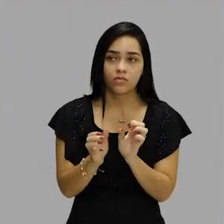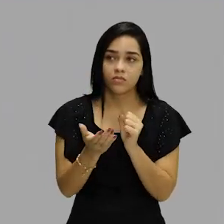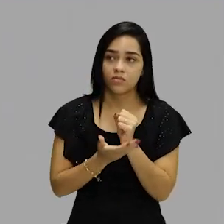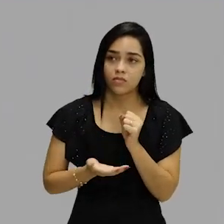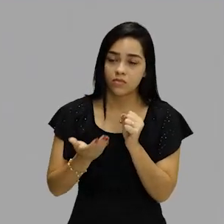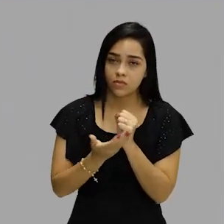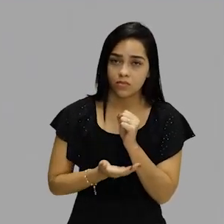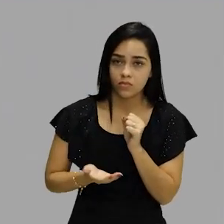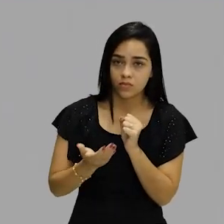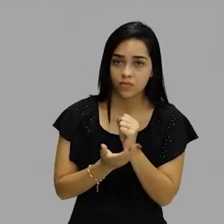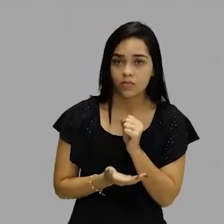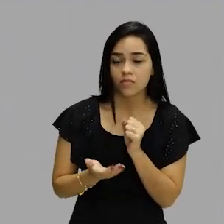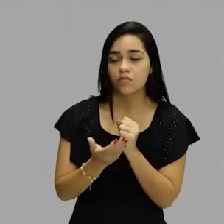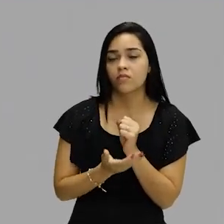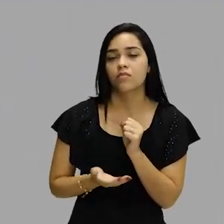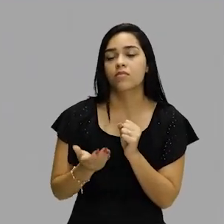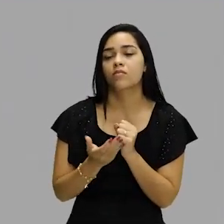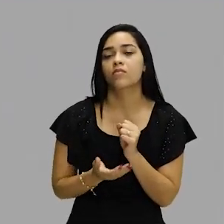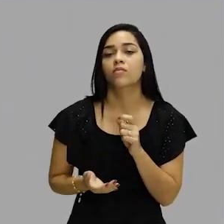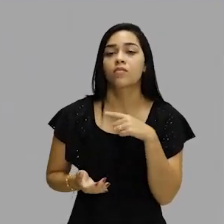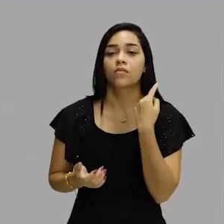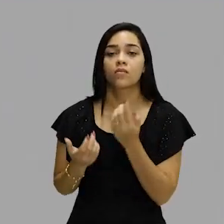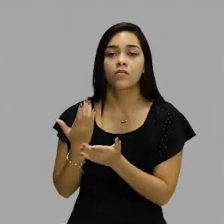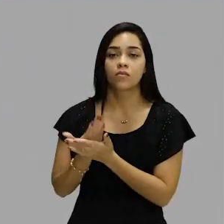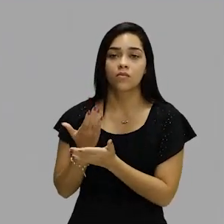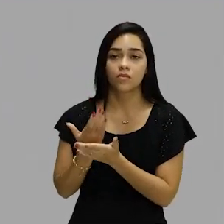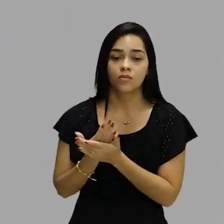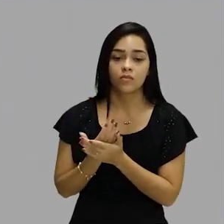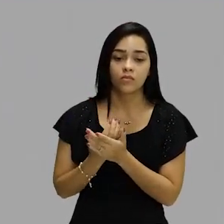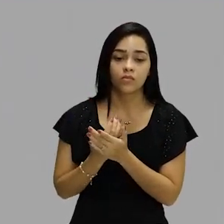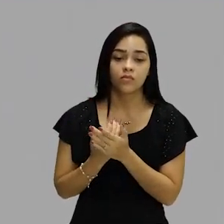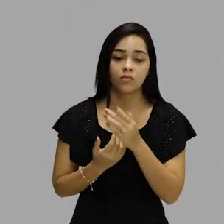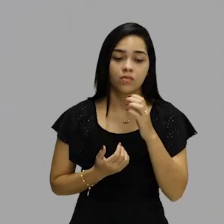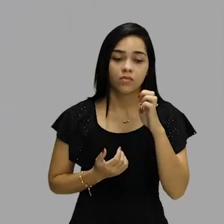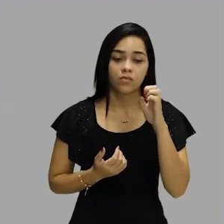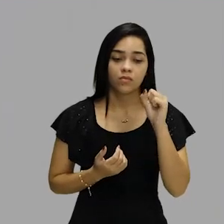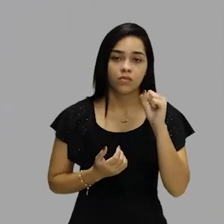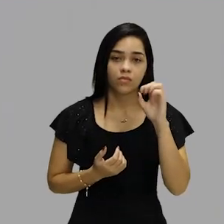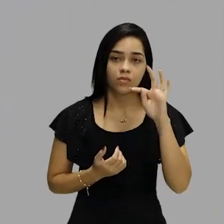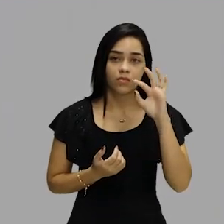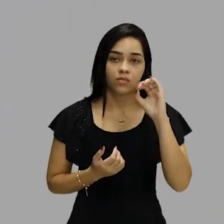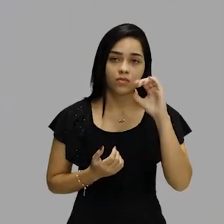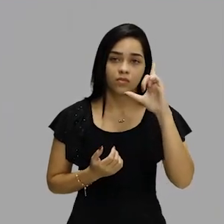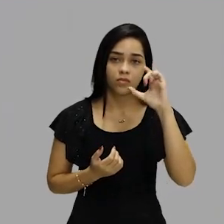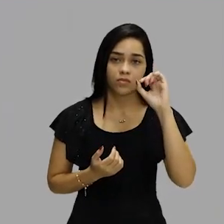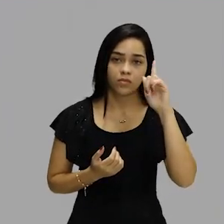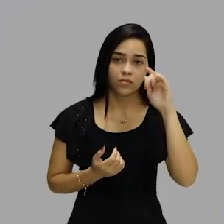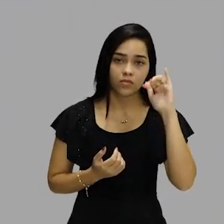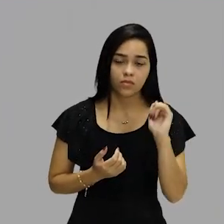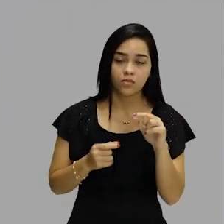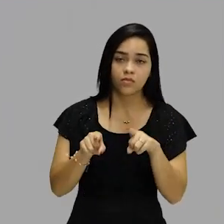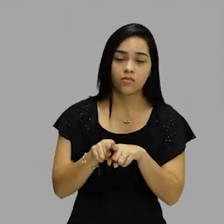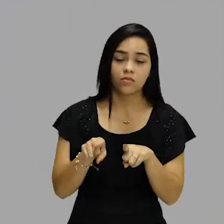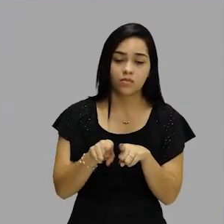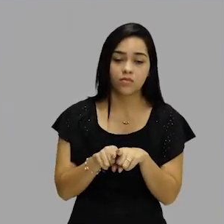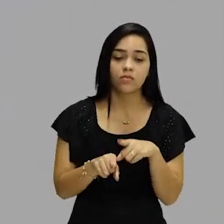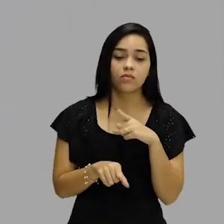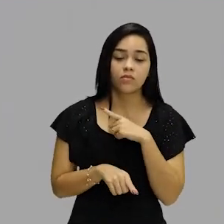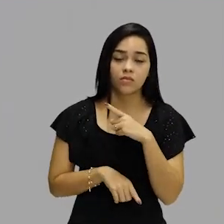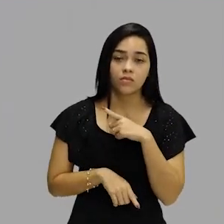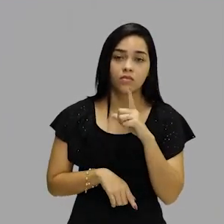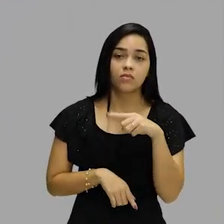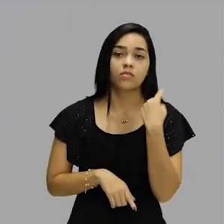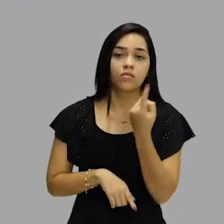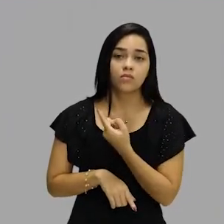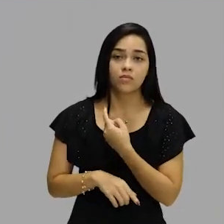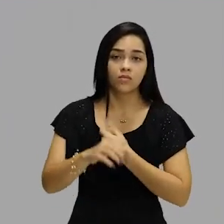e funcionamento dos tecidos, né? Nós estamos estudando histologia, nós vamos estudar aqui os tecidos que formam os